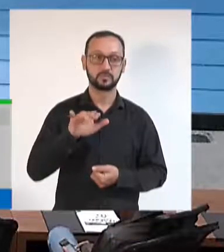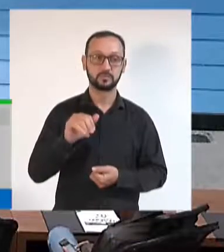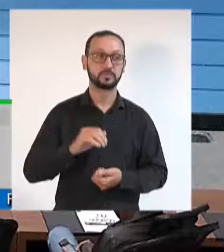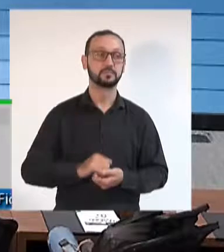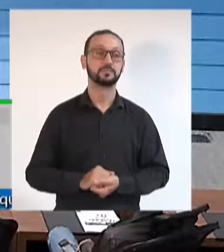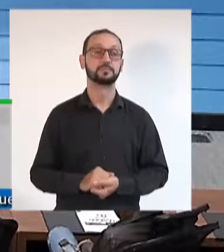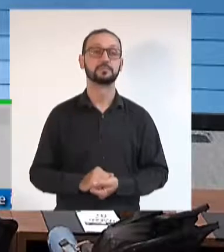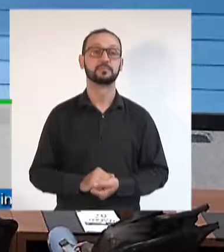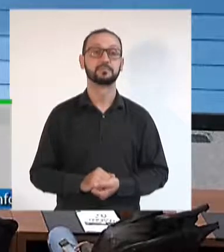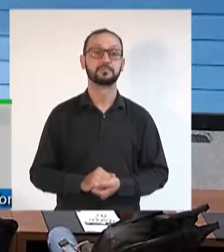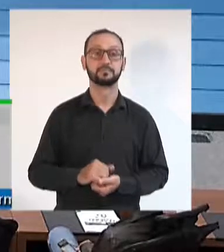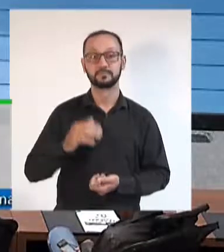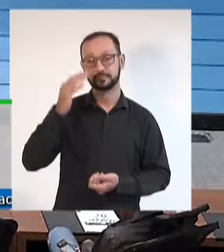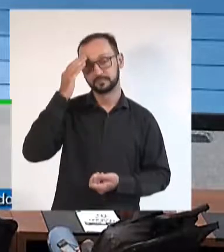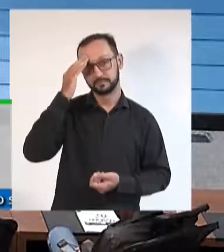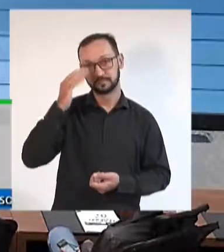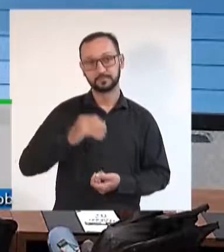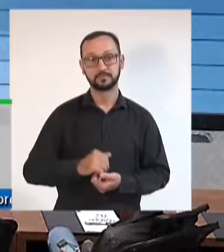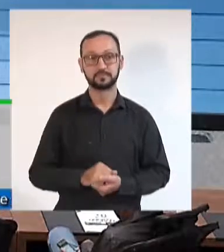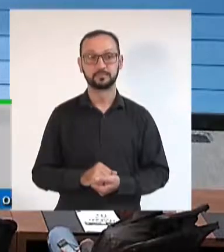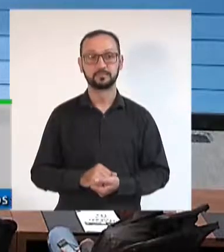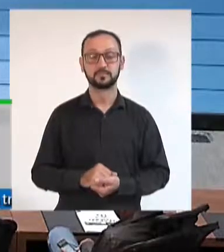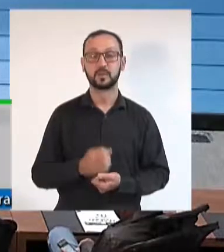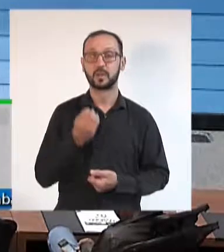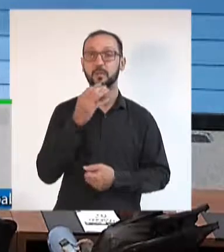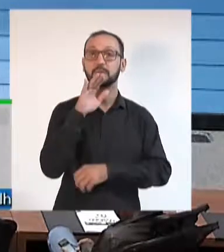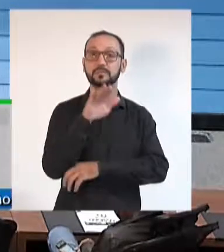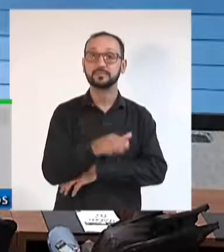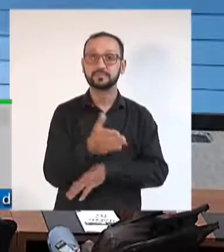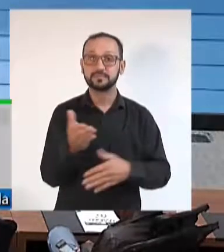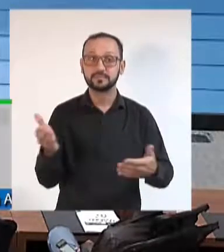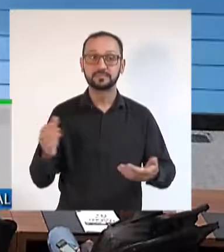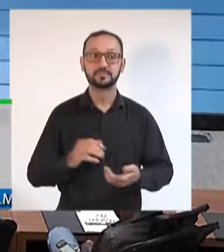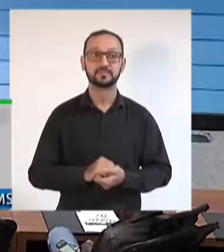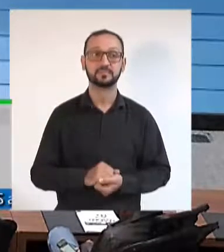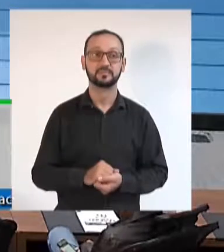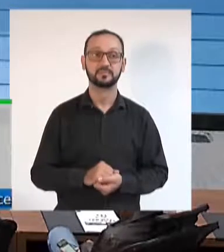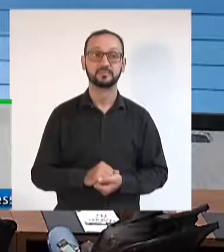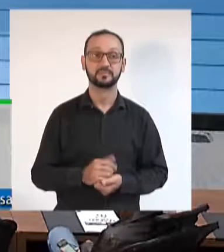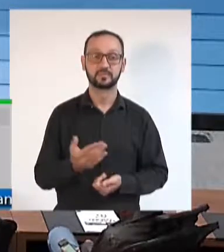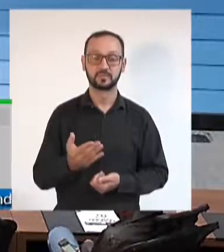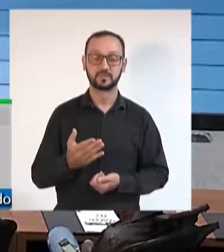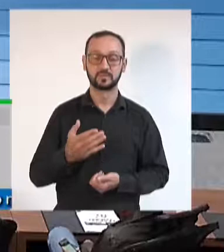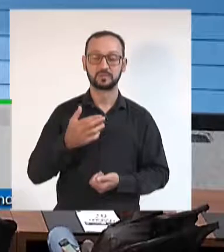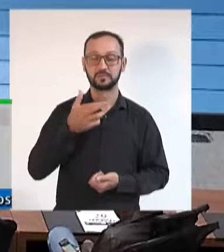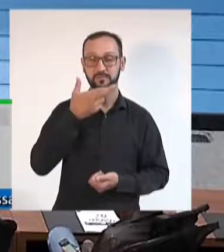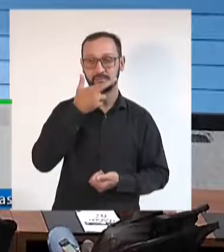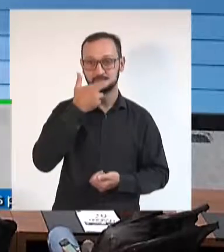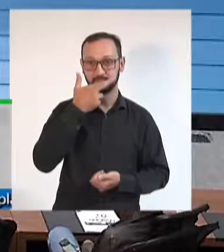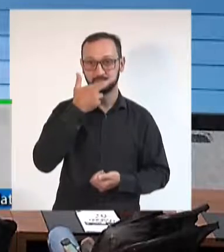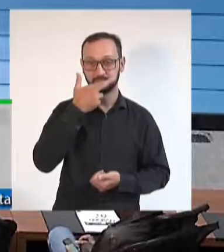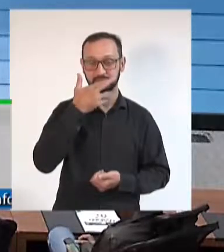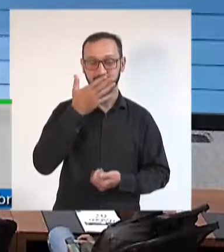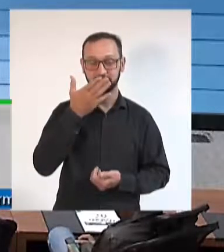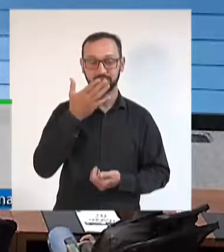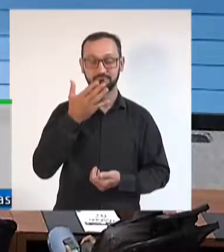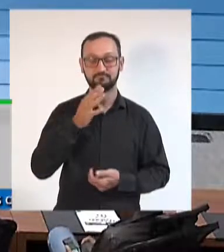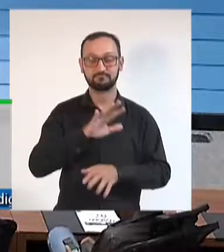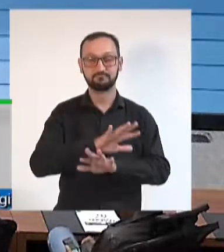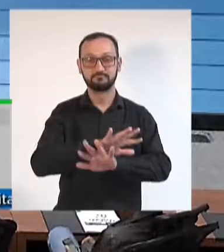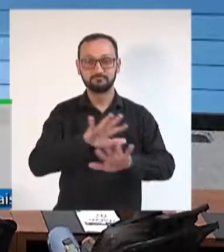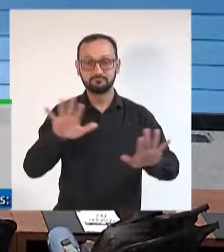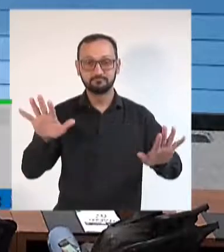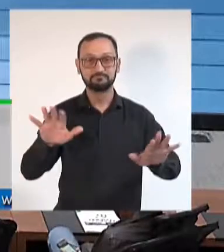Filizola. Obrigada. Boa tarde a todos. Na pessoa do deputado Renato Câmara,